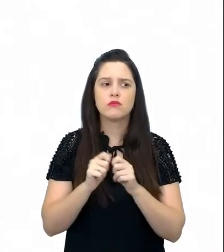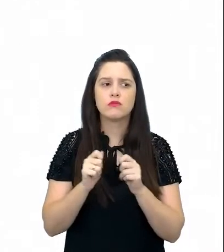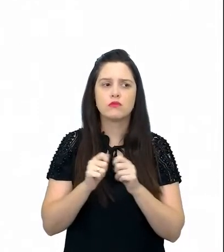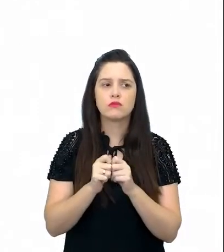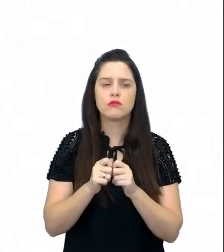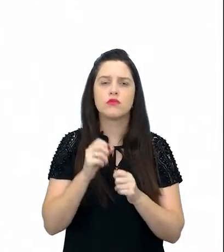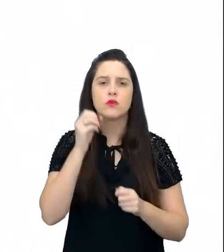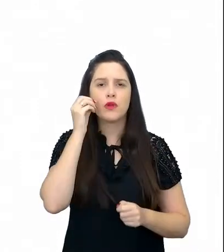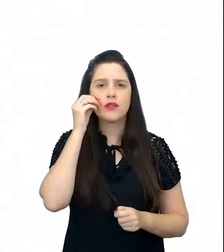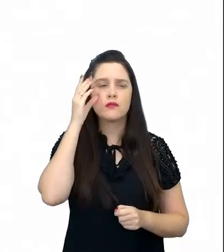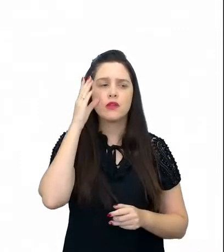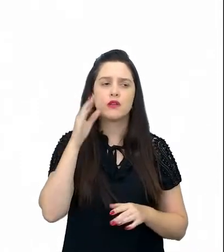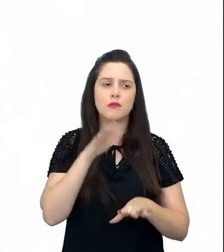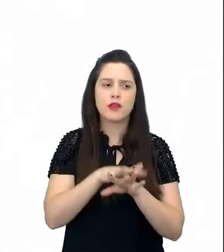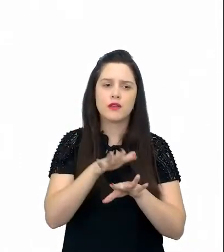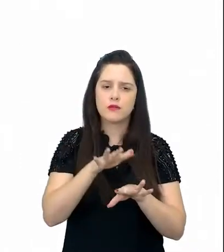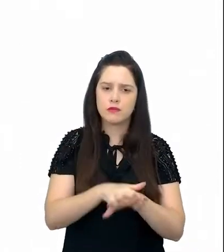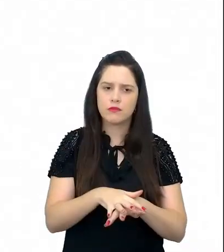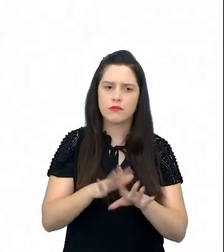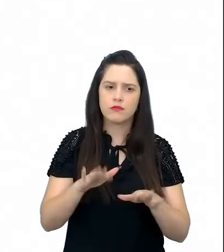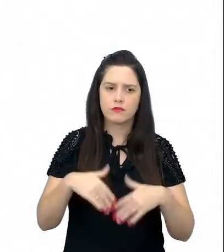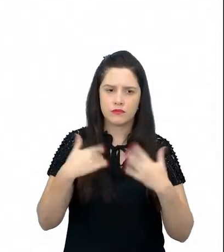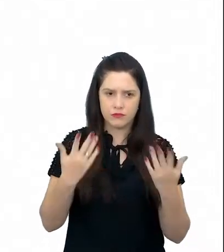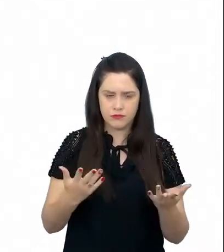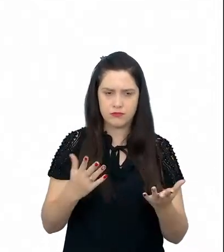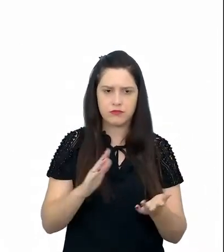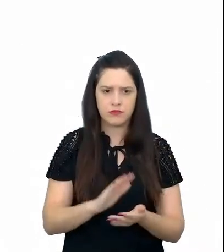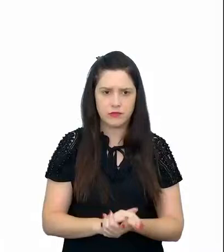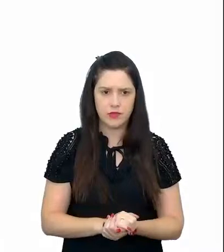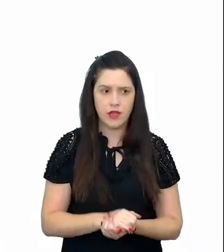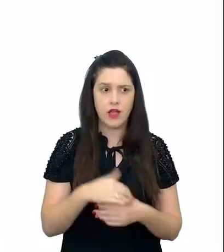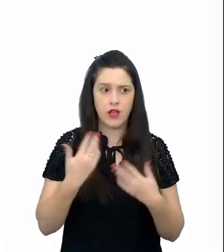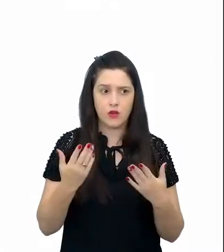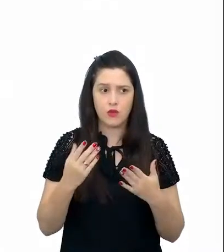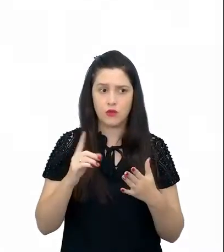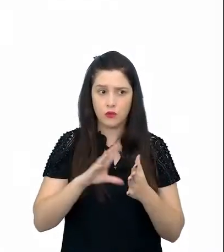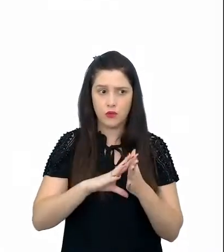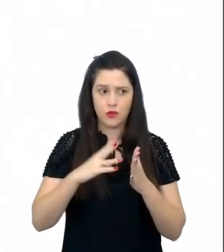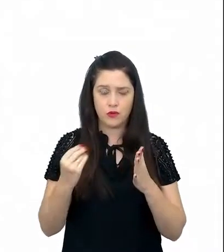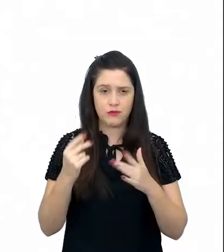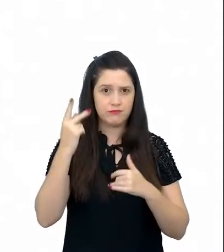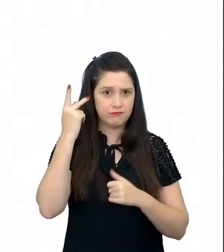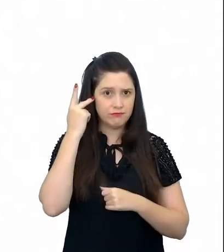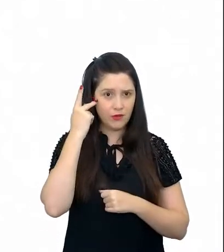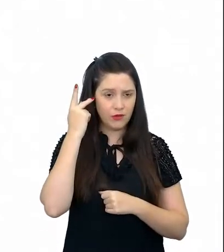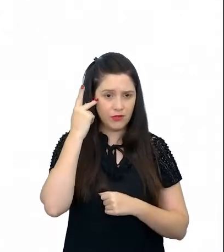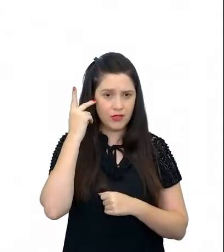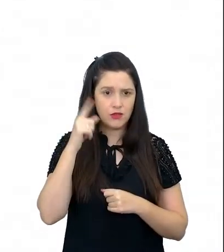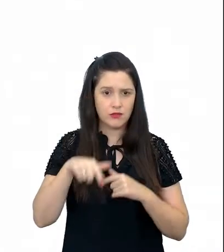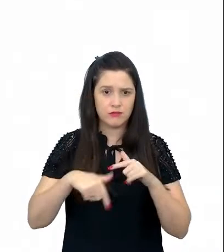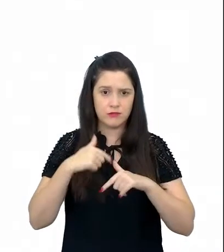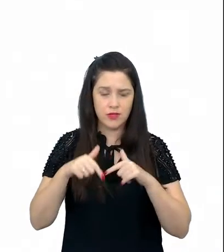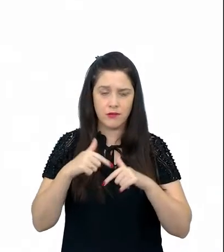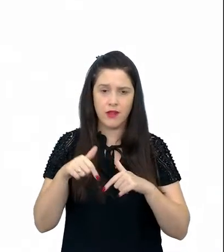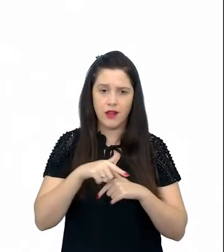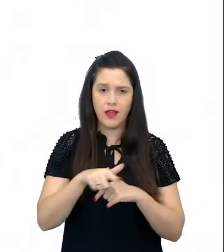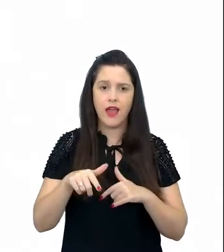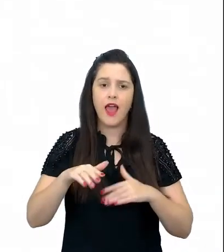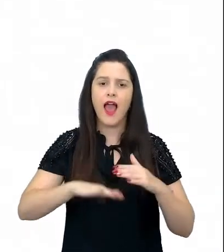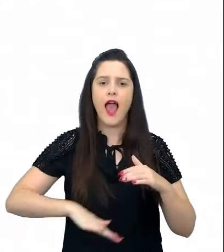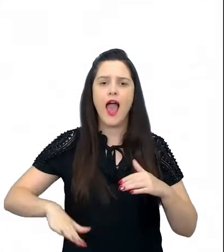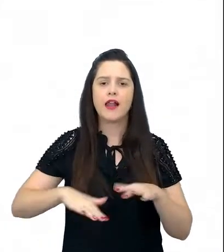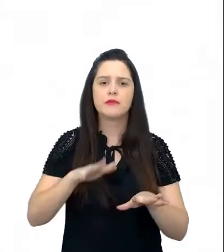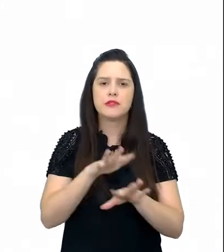conhecimento matemático. Tá? Então, vamos lá. Então, a primeira coisa que traz lá no nosso currículo paulista, quando a gente trabalha com ele, é que a área